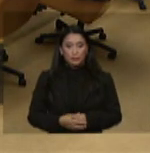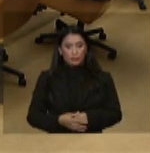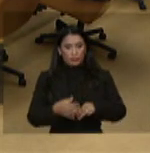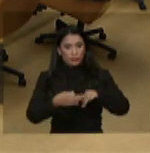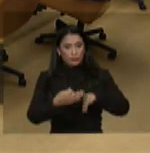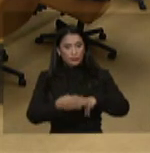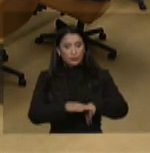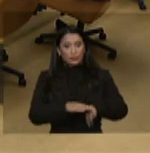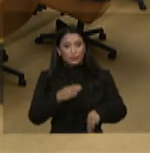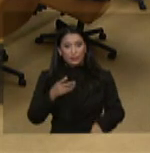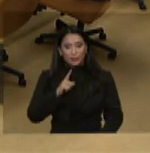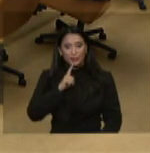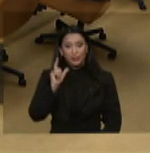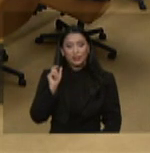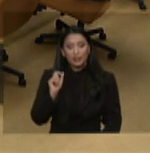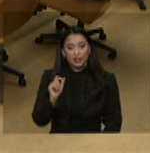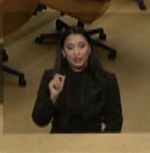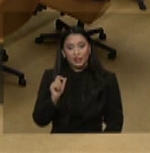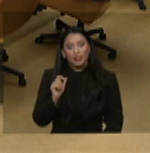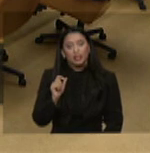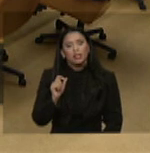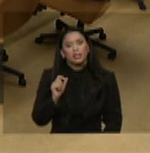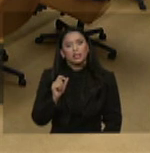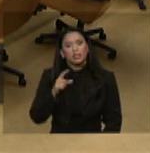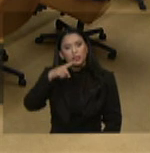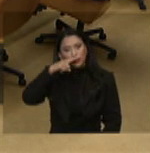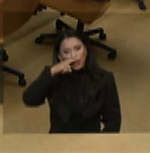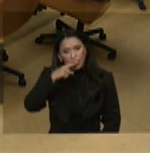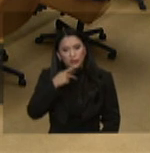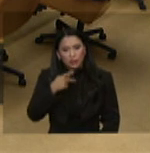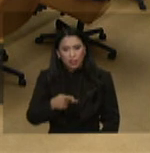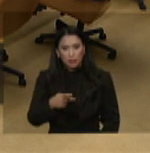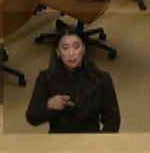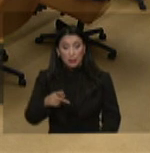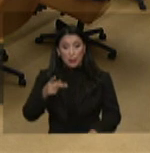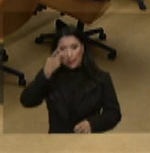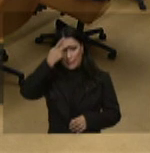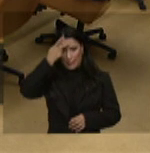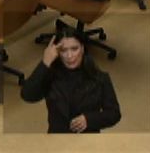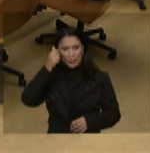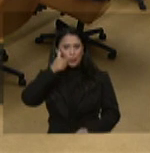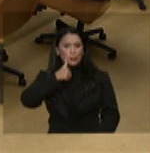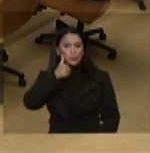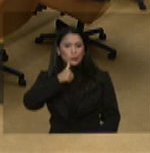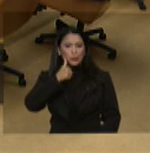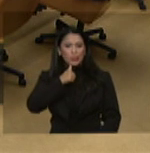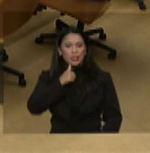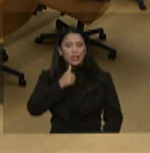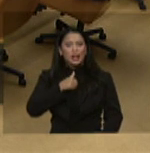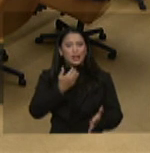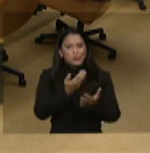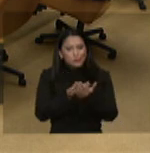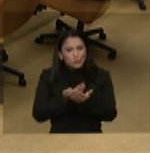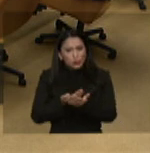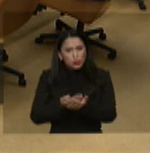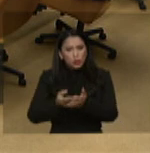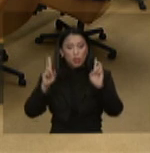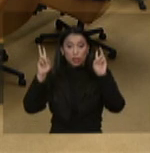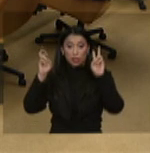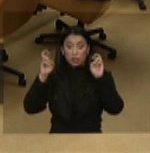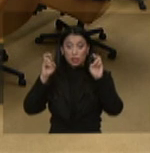apenas abduzir um aspecto uma das palavras Ministro Jennifer ela escreveu que